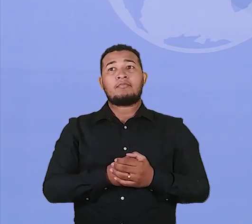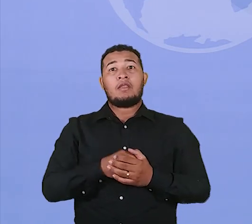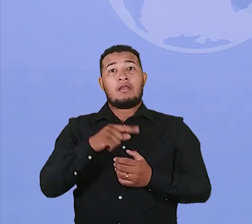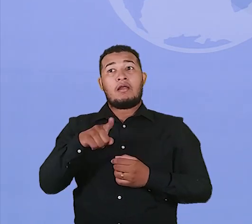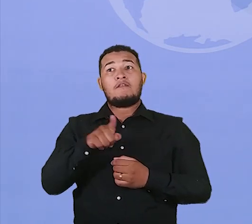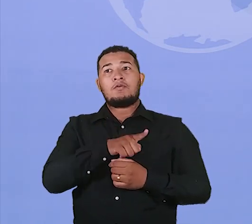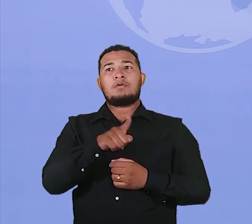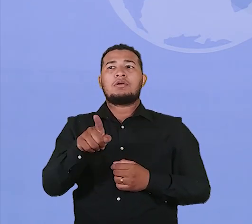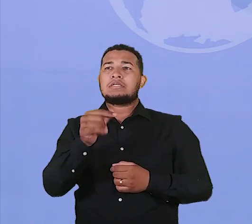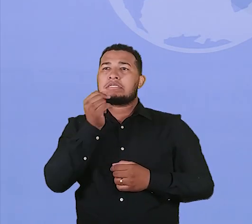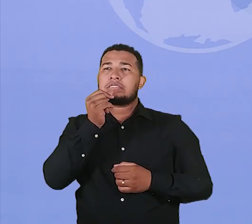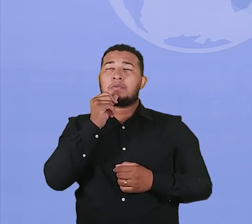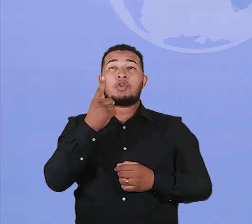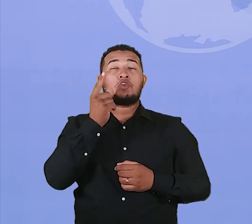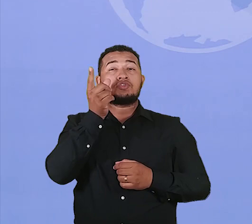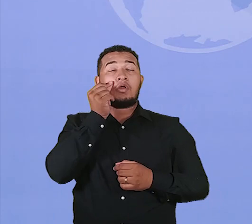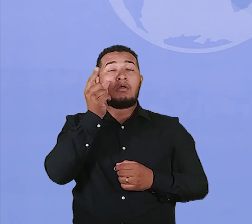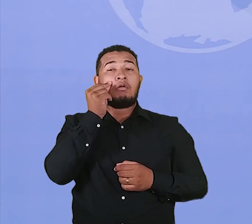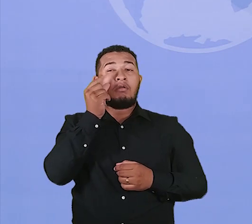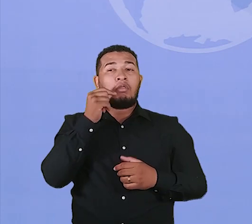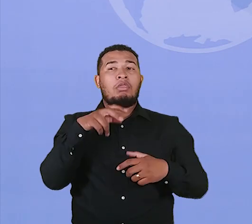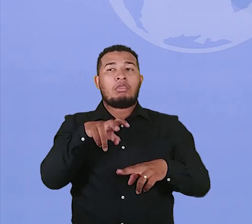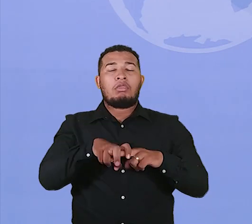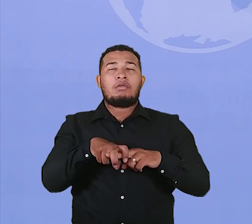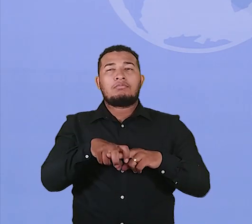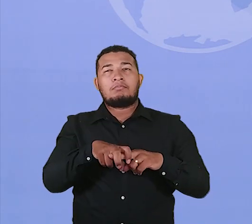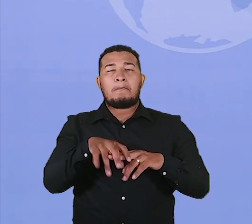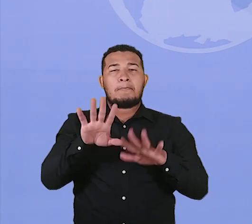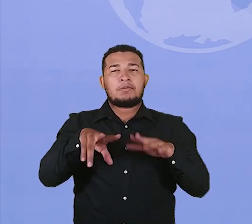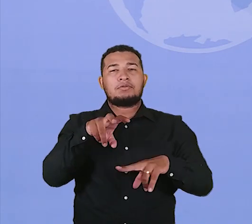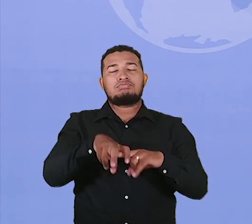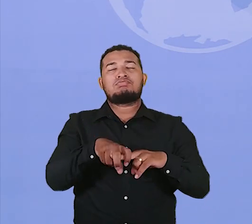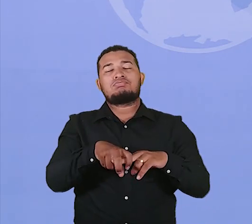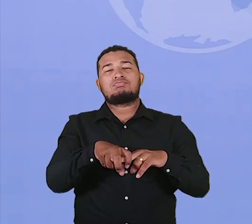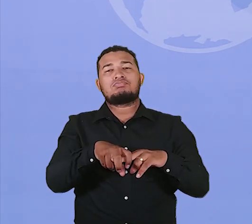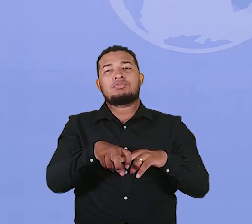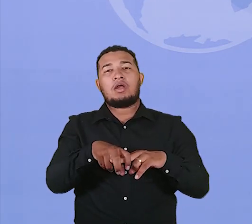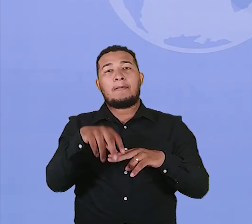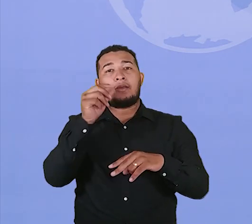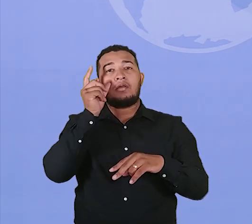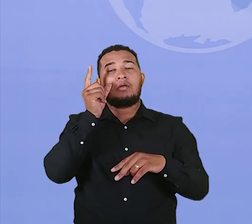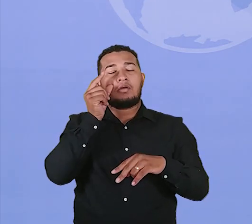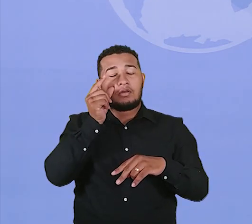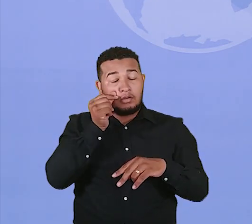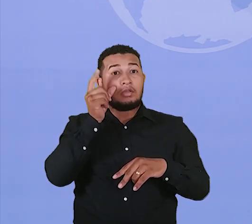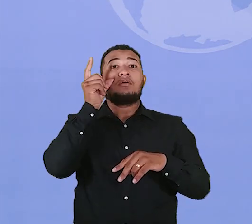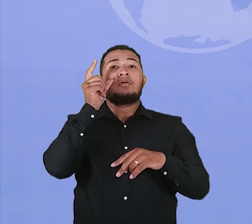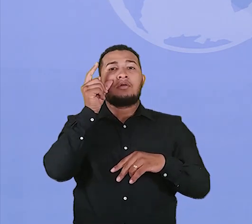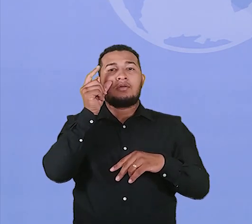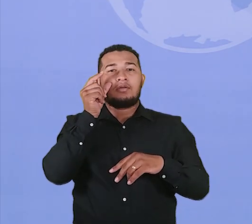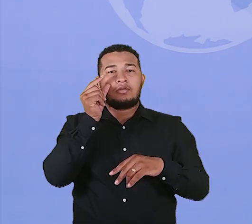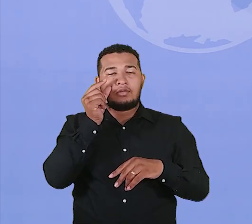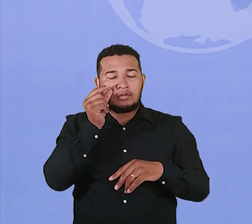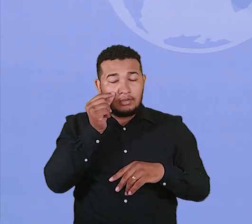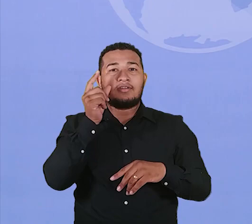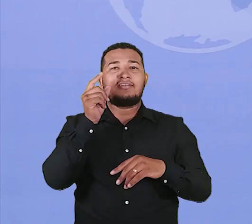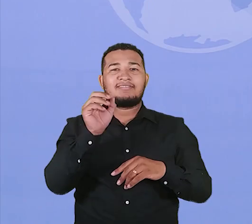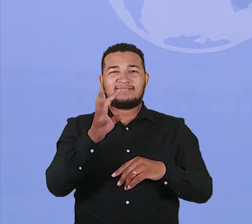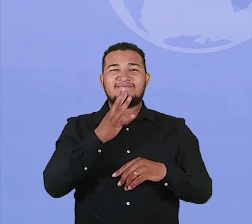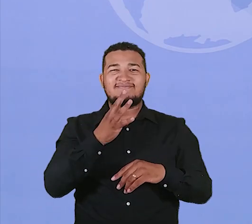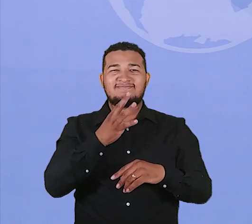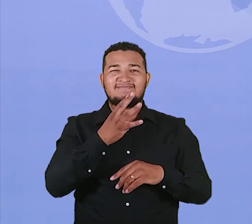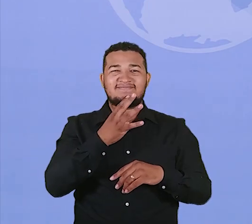você tá indo para um local está morrendo de sono aí você tá lá daí sentadinho assim daquelas pescada sua cabeça para